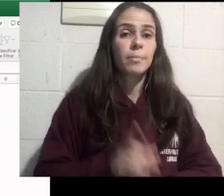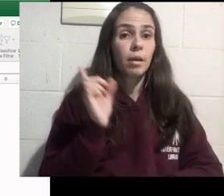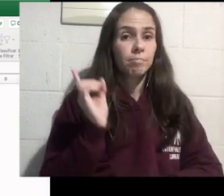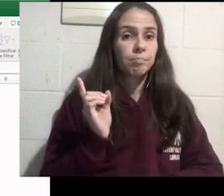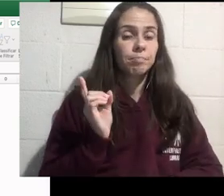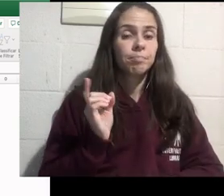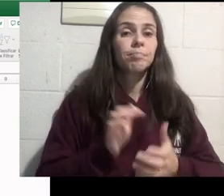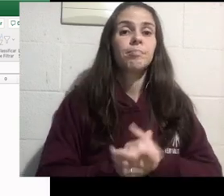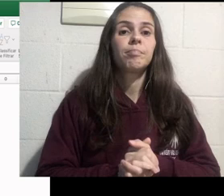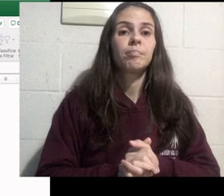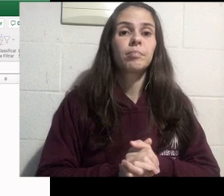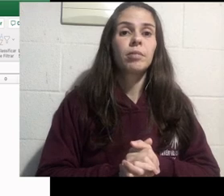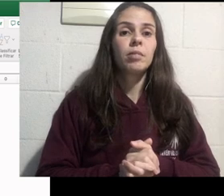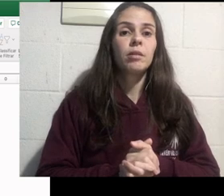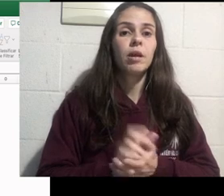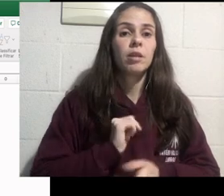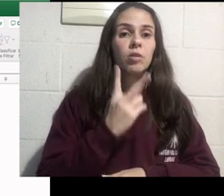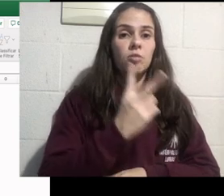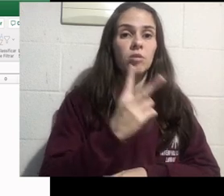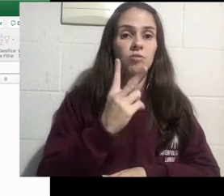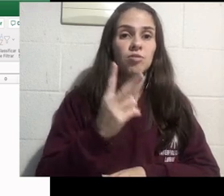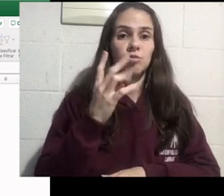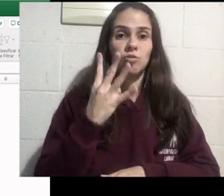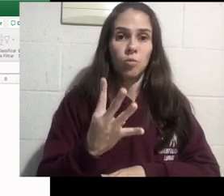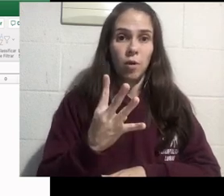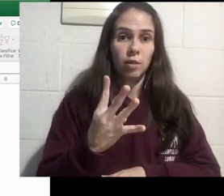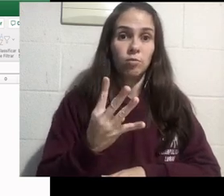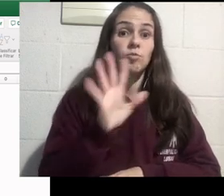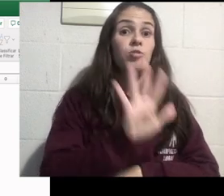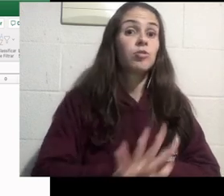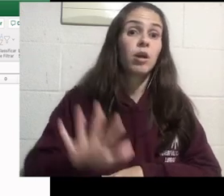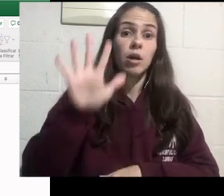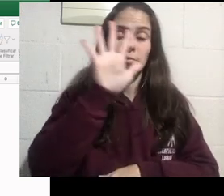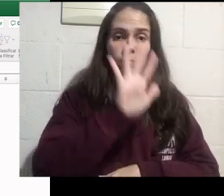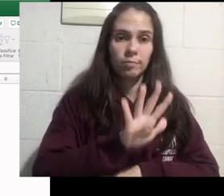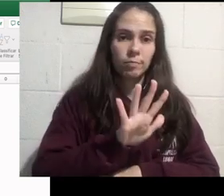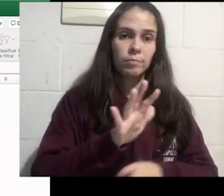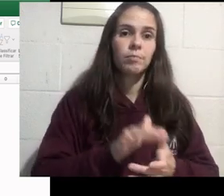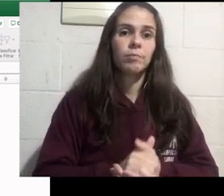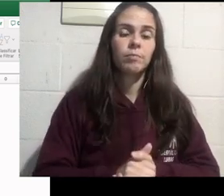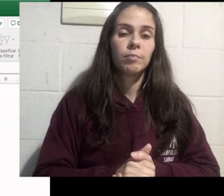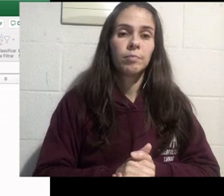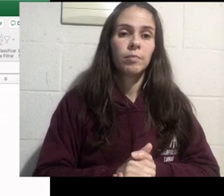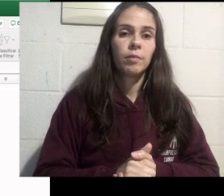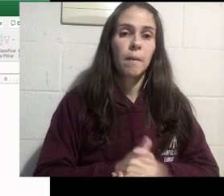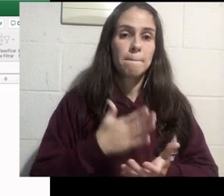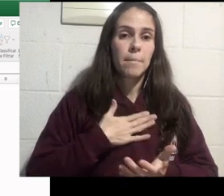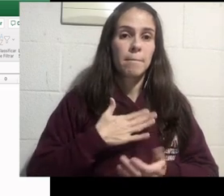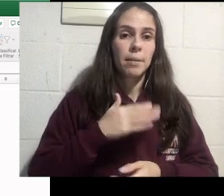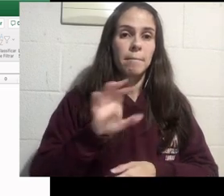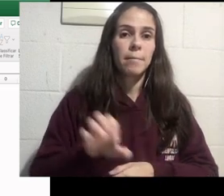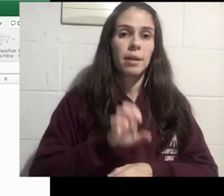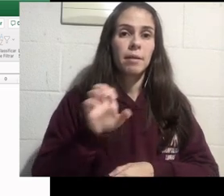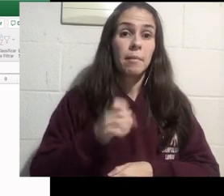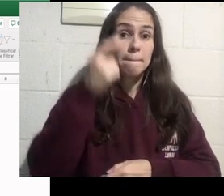ponto de equilíbrio, né, de 224 total, né, para a mini